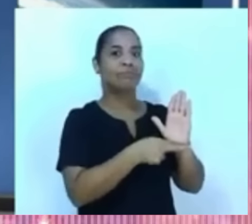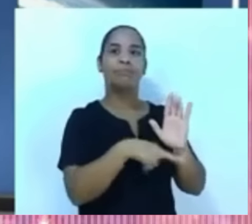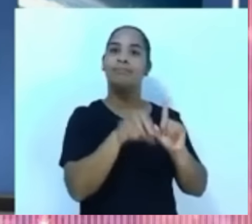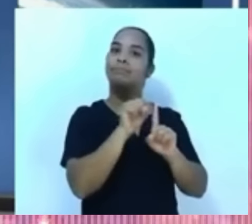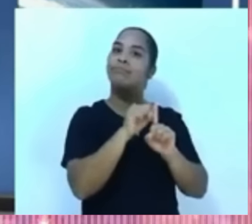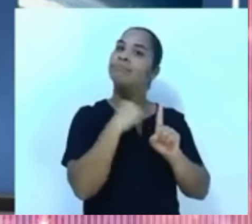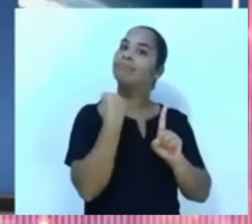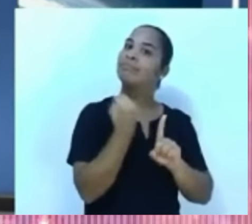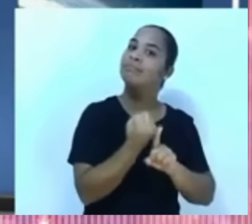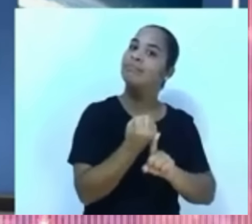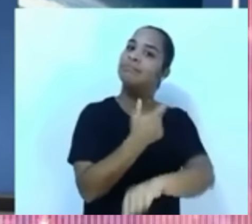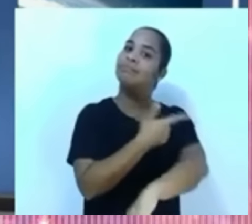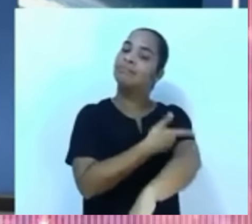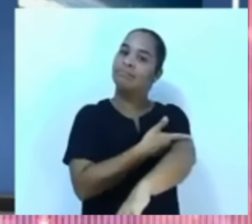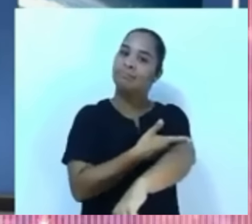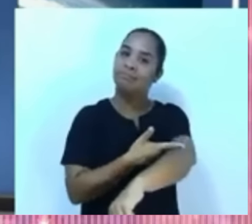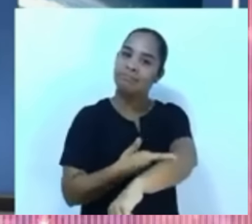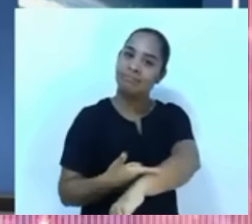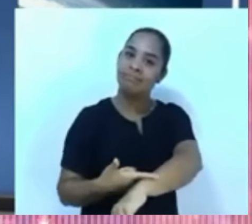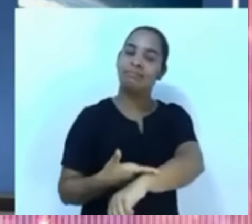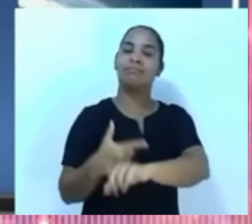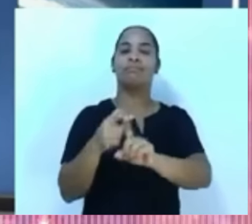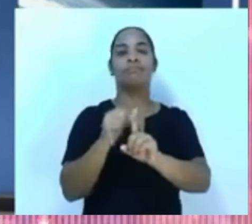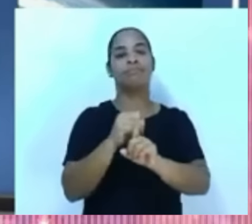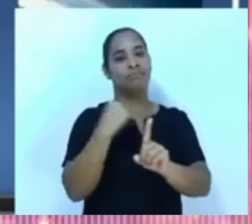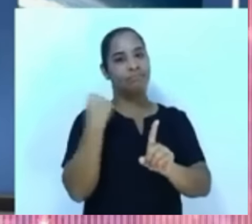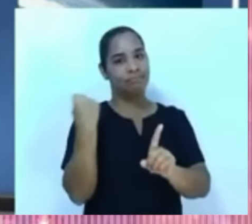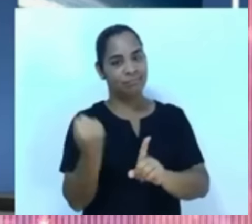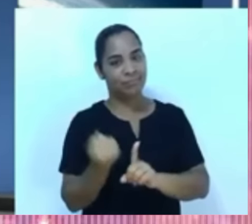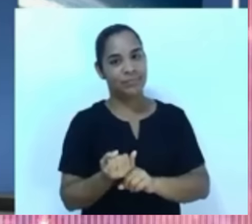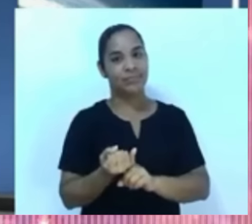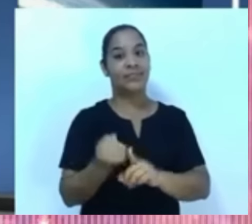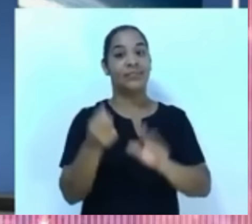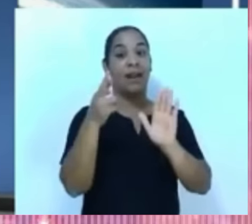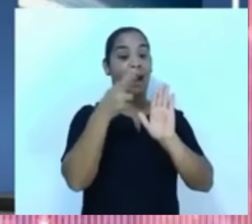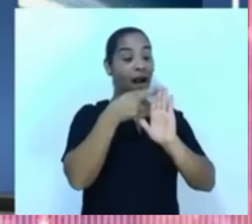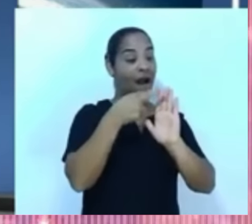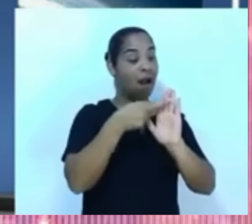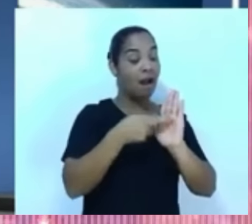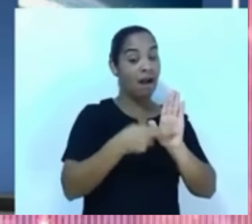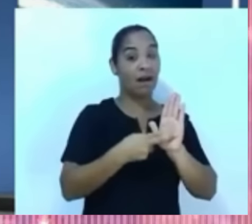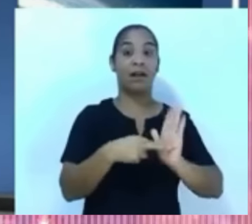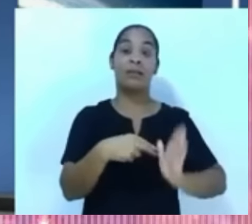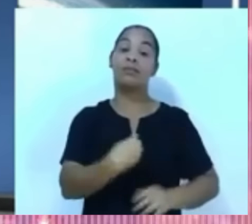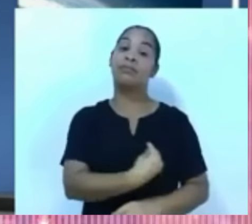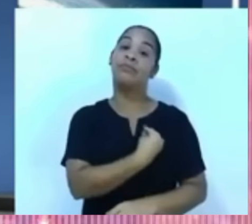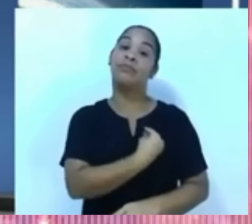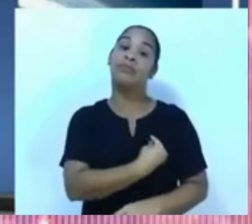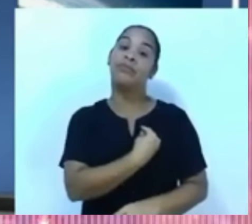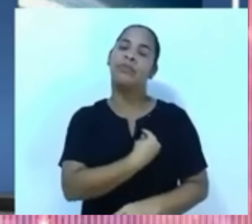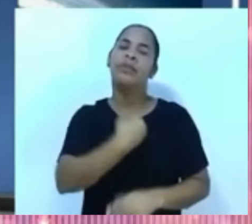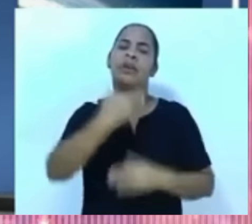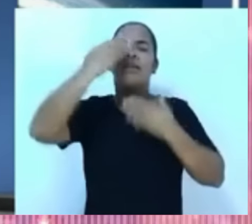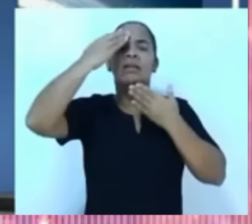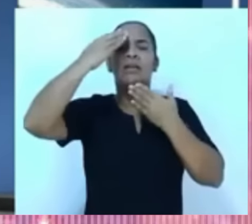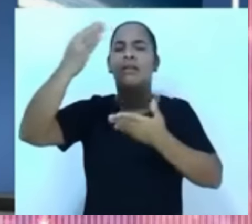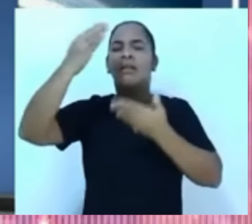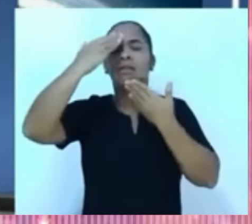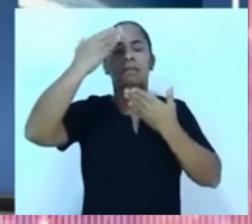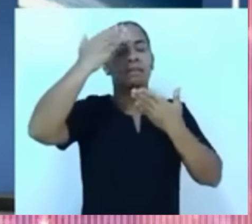viver as regras do bom continuar as regras de uma vida grata